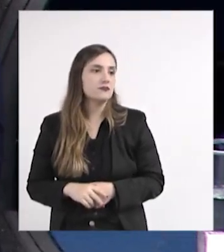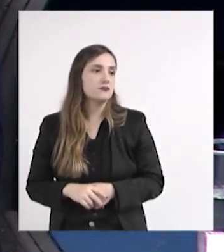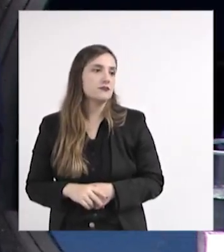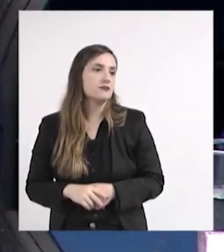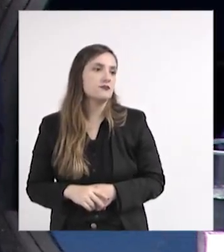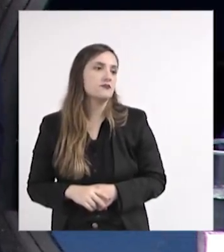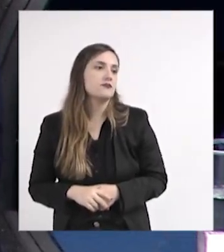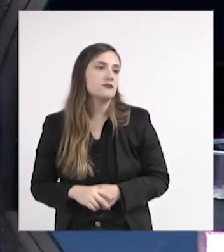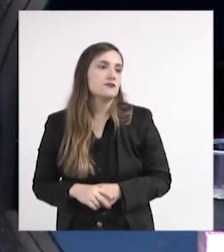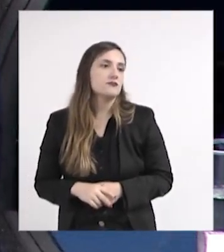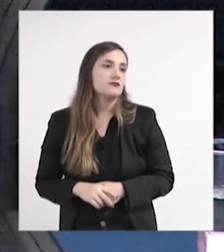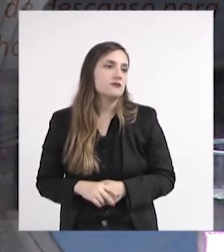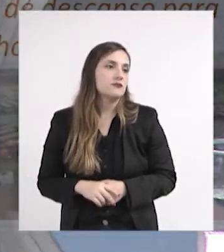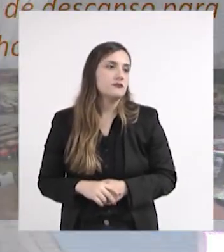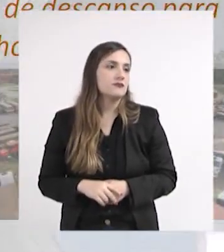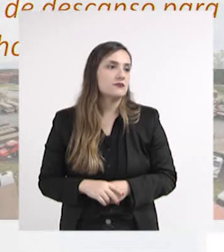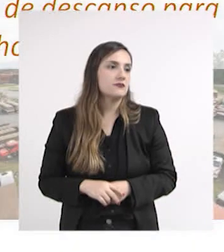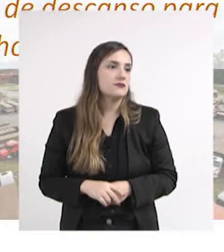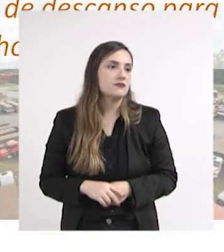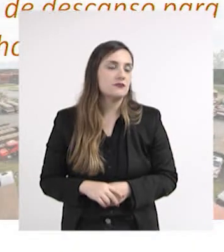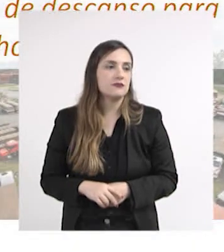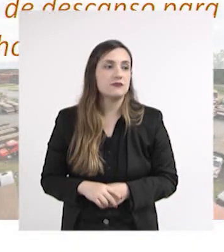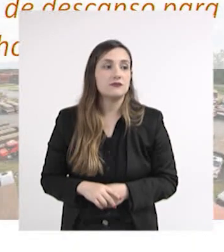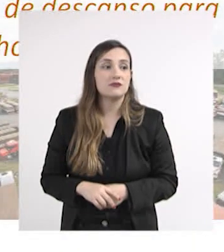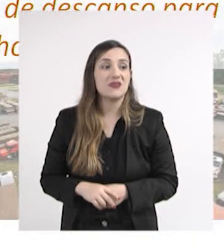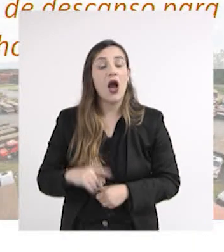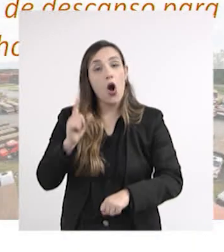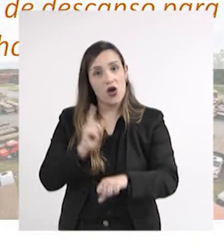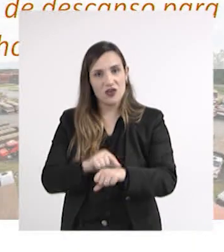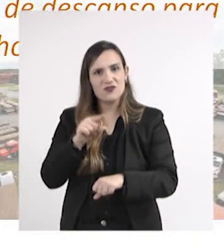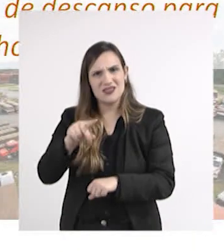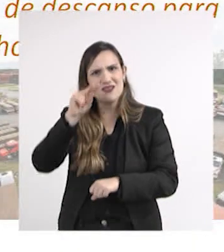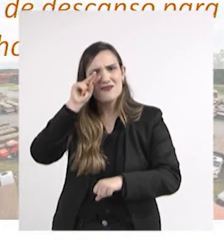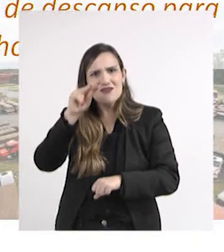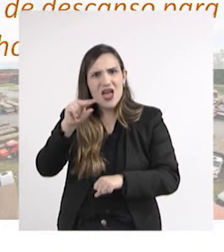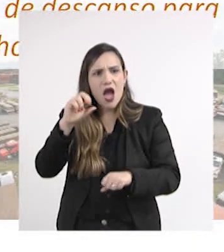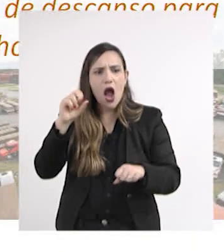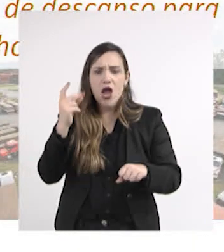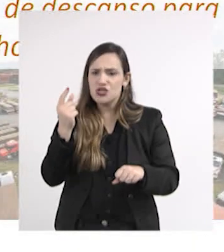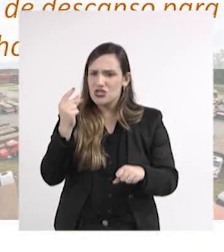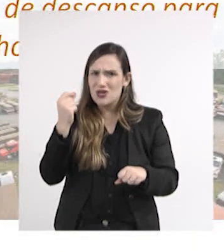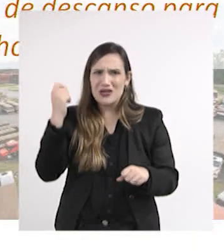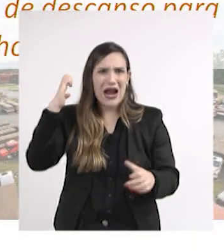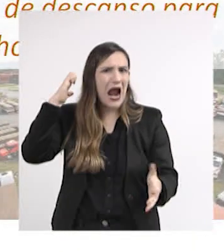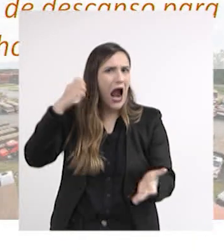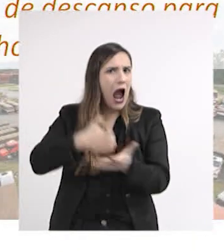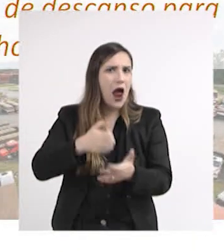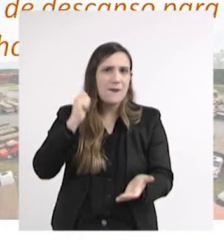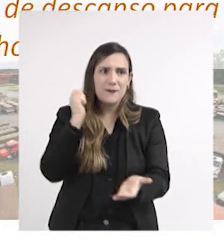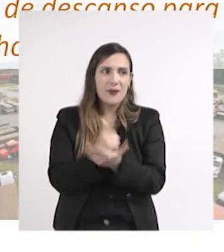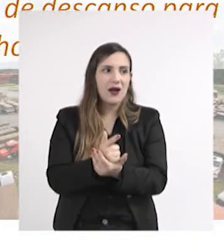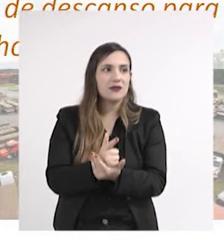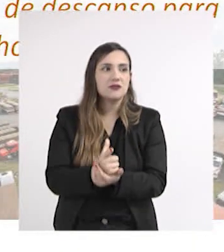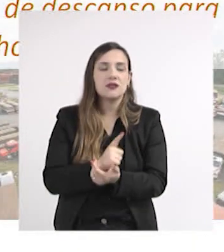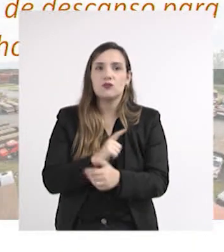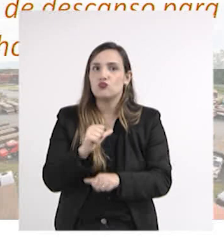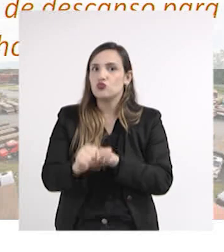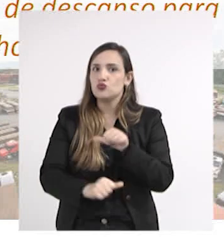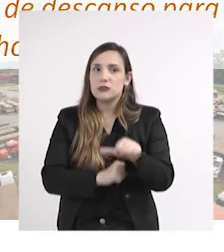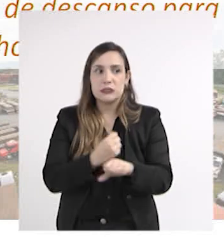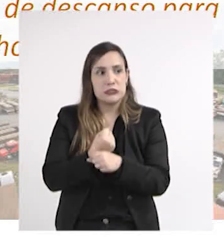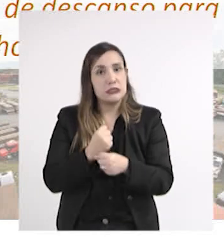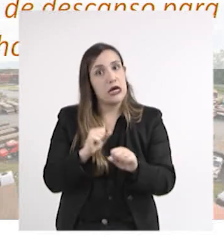Durante aquela fase, aquele grande ciclo de investimentos, poderemos observar transformações como algumas mencionadas aqui